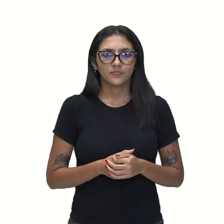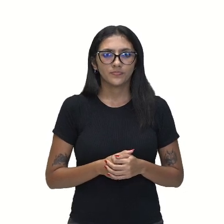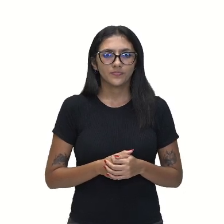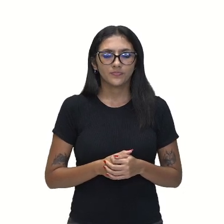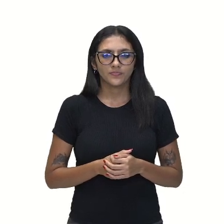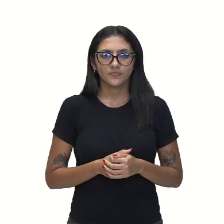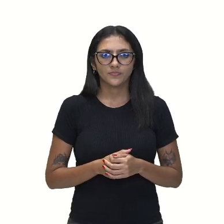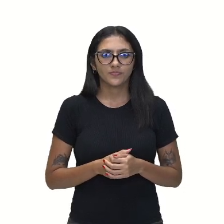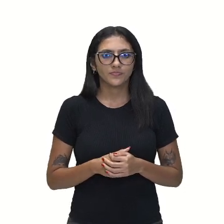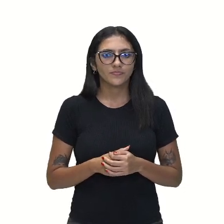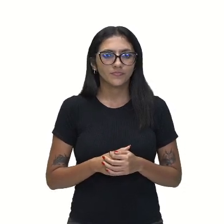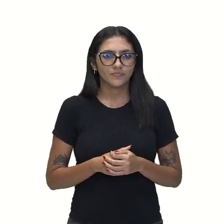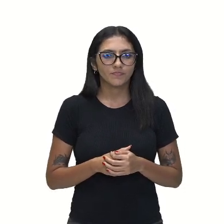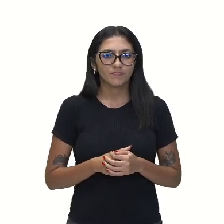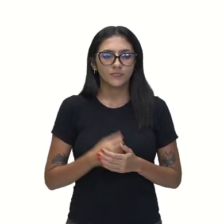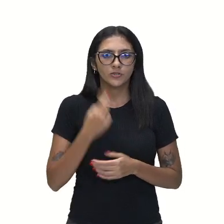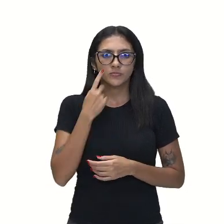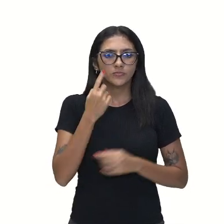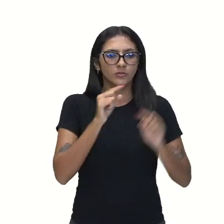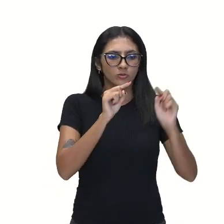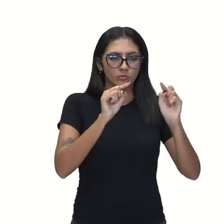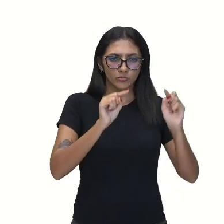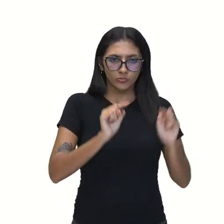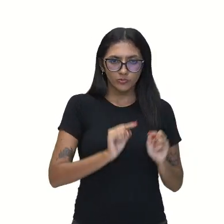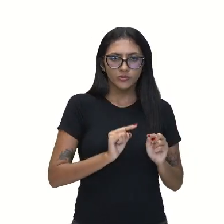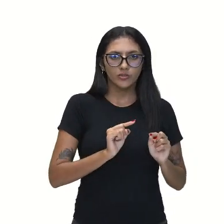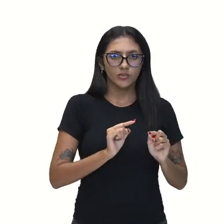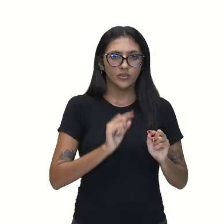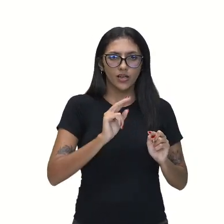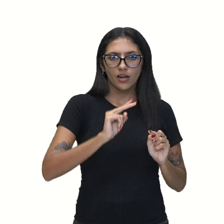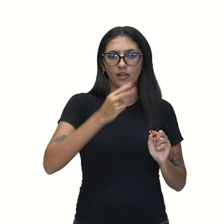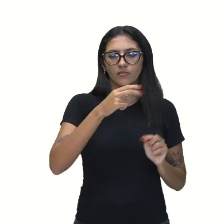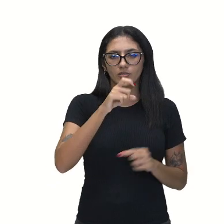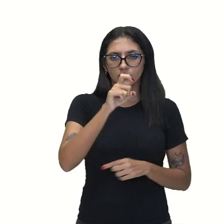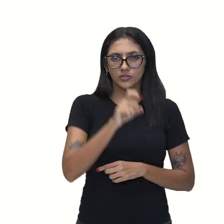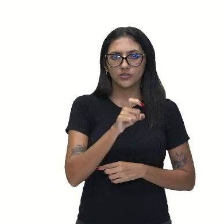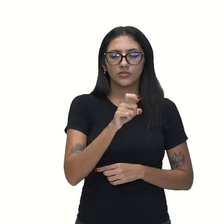Ok? Tudo isso aqui elevado a x.